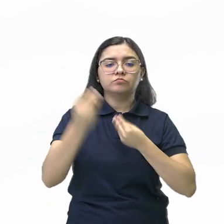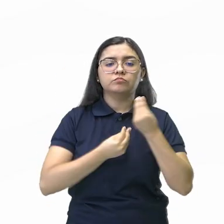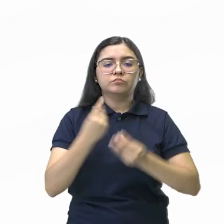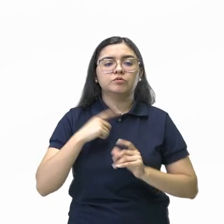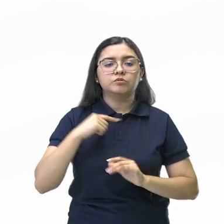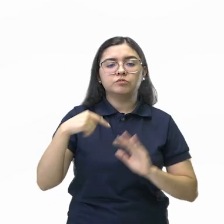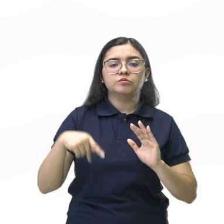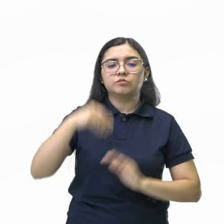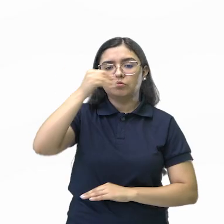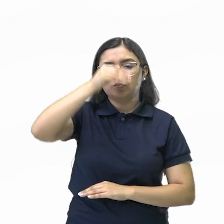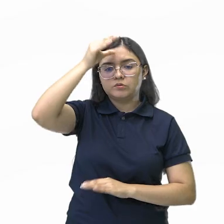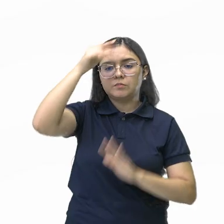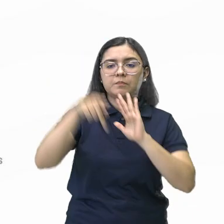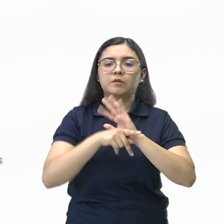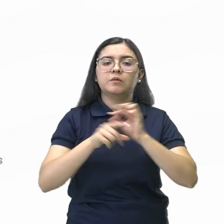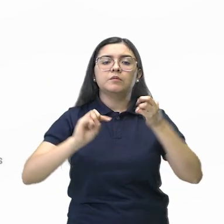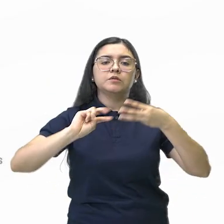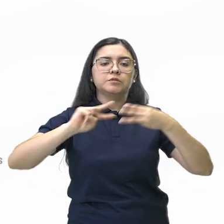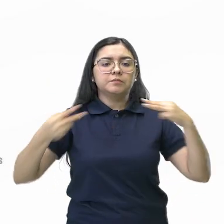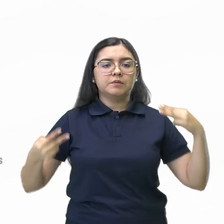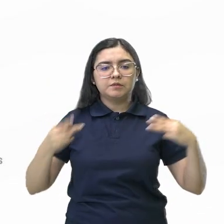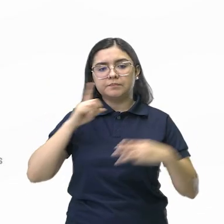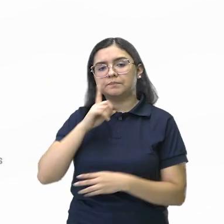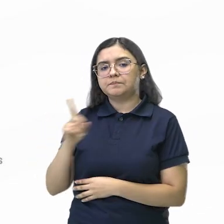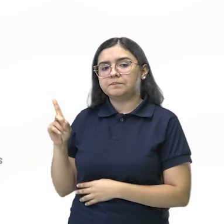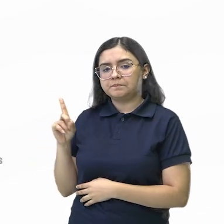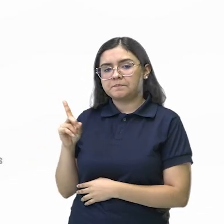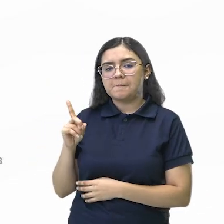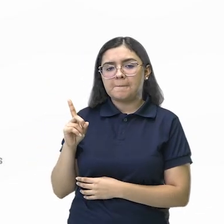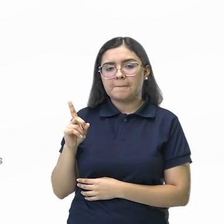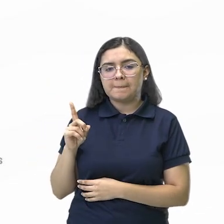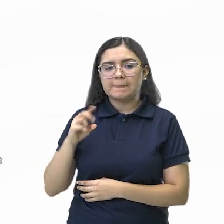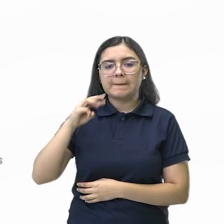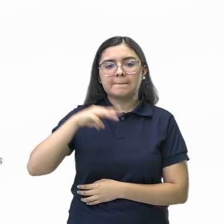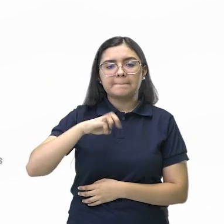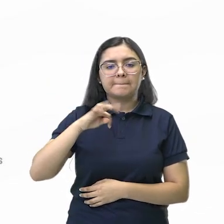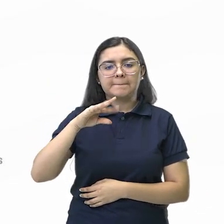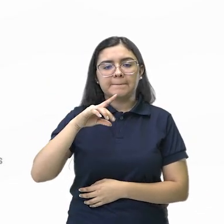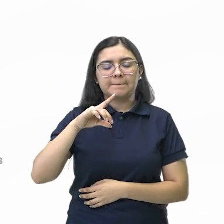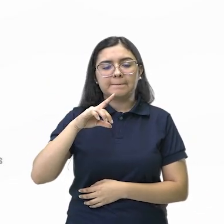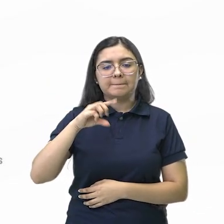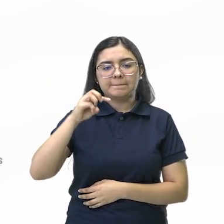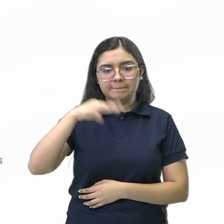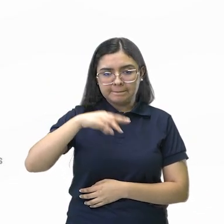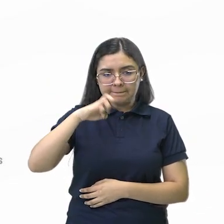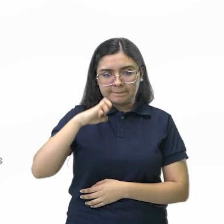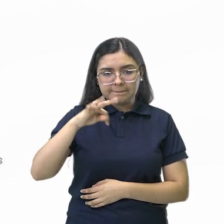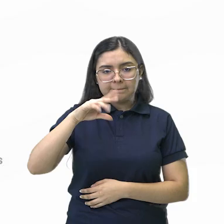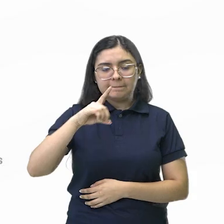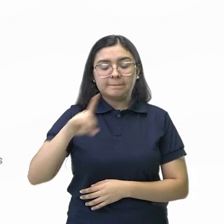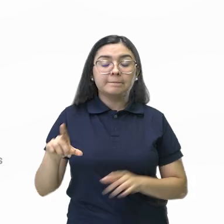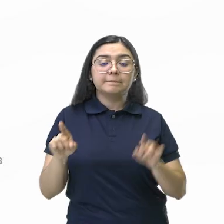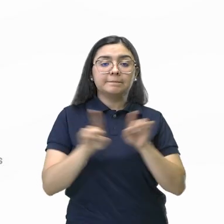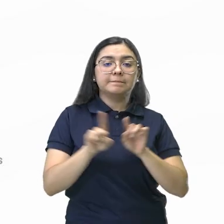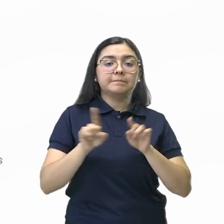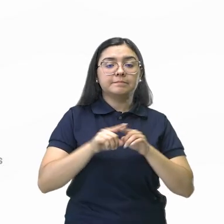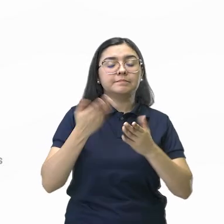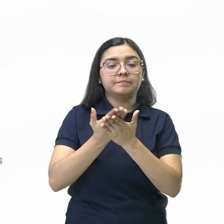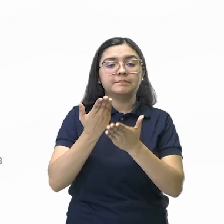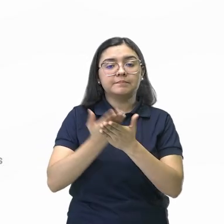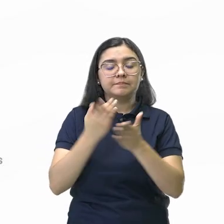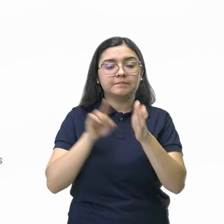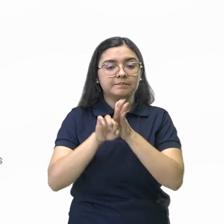aí dos conhecimentos de Mendel, né? Como eu falei para vocês, né, seus estudos com as ervilhas estabeleceram a base